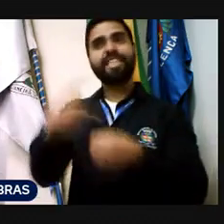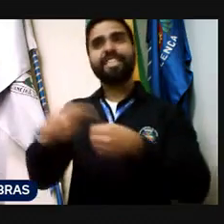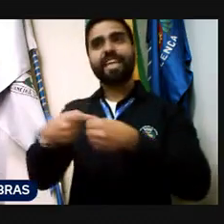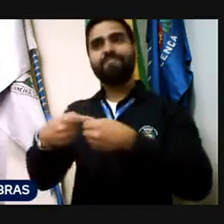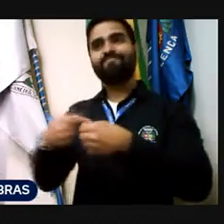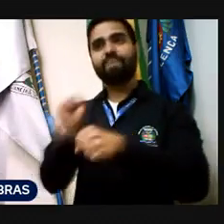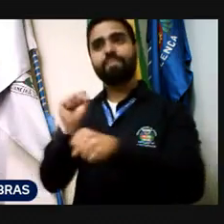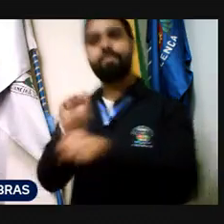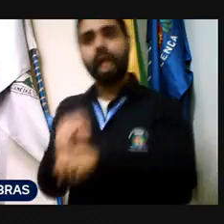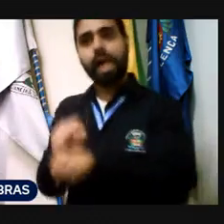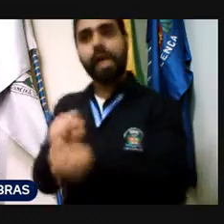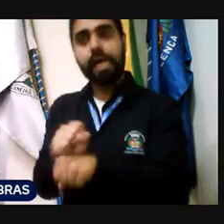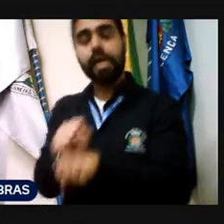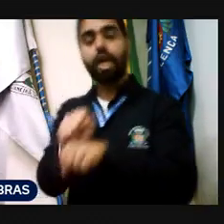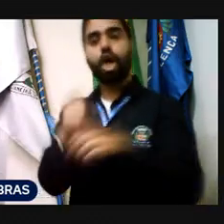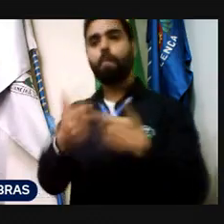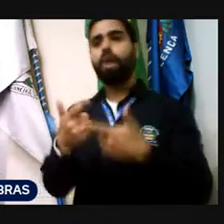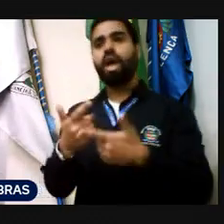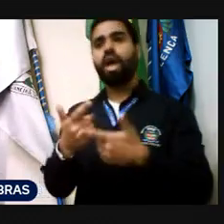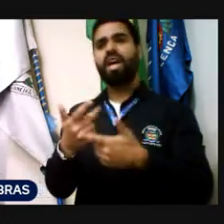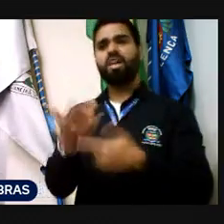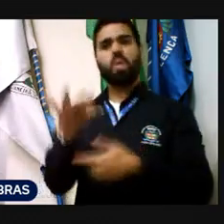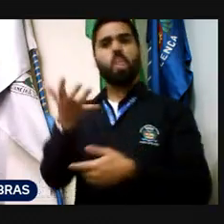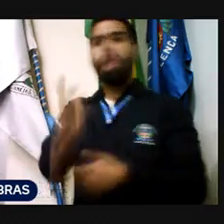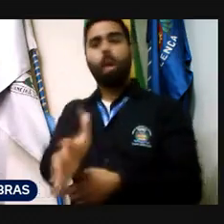andar, porque eles não querem que anda.